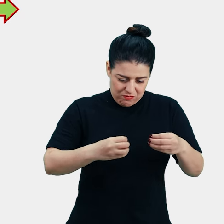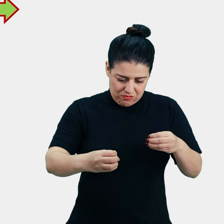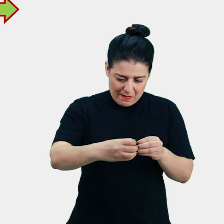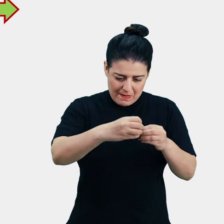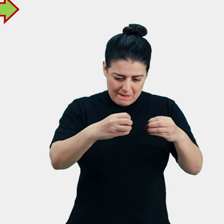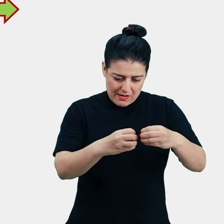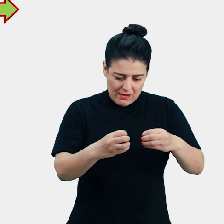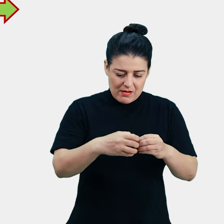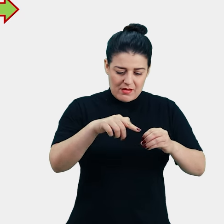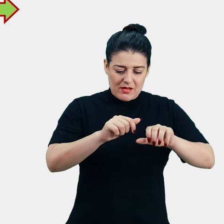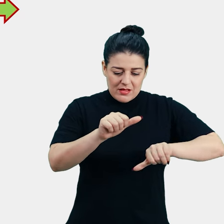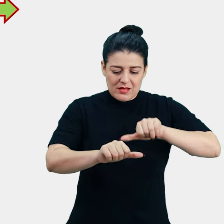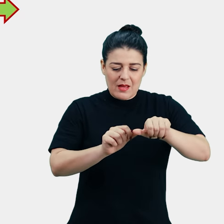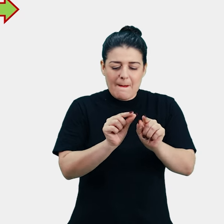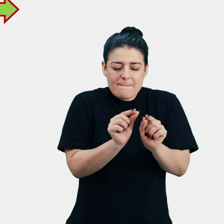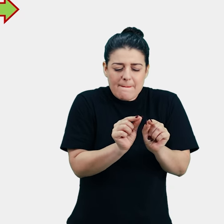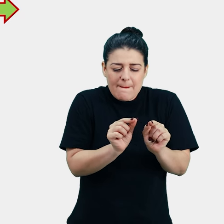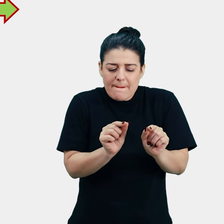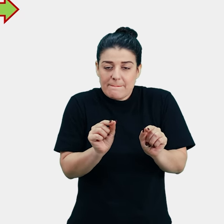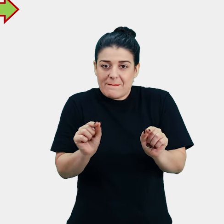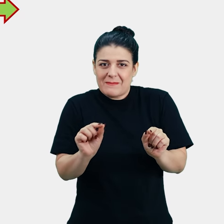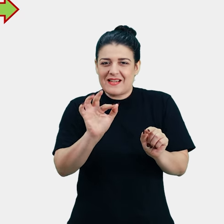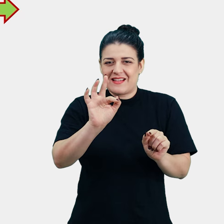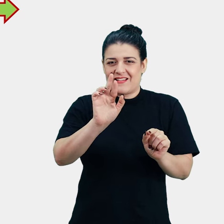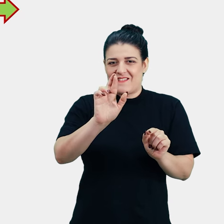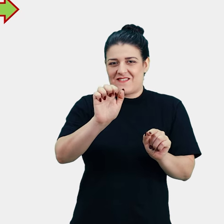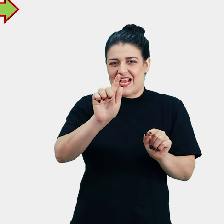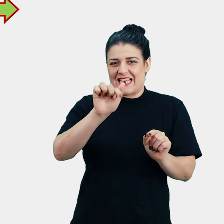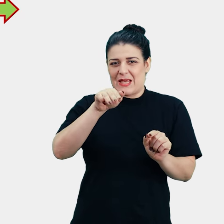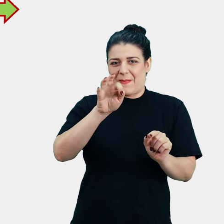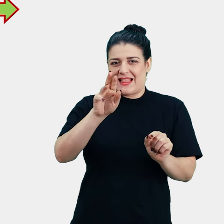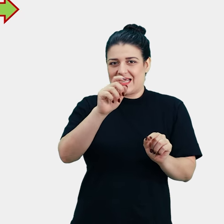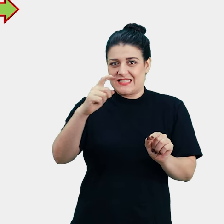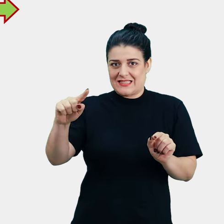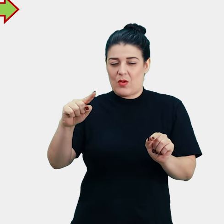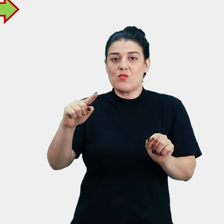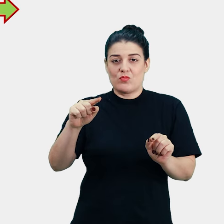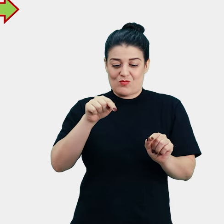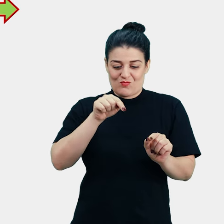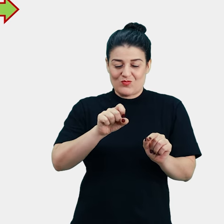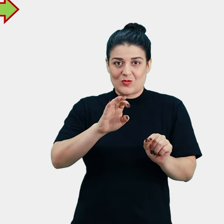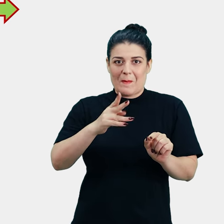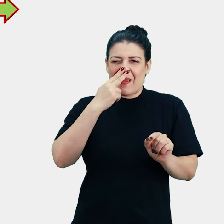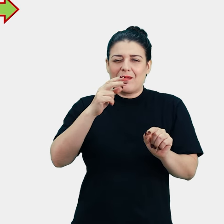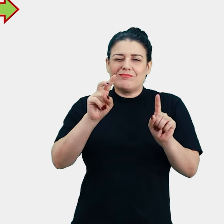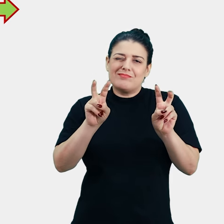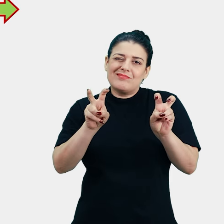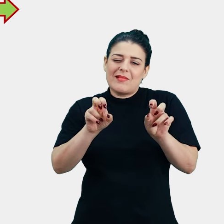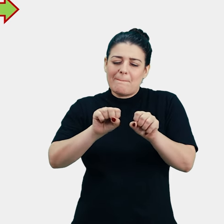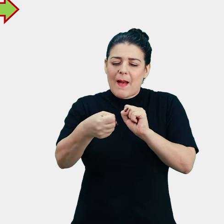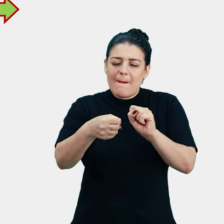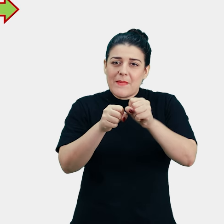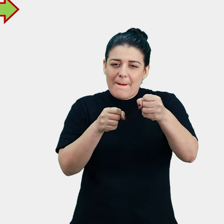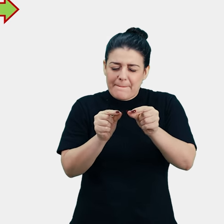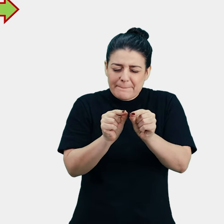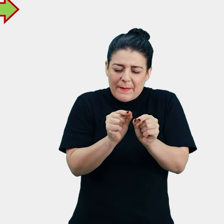Vai acontecer o que nós chamamos de fragmentação. Então é como se essa substância ela se quebrasse e vai